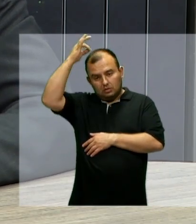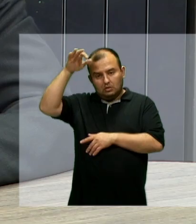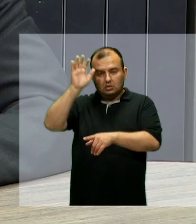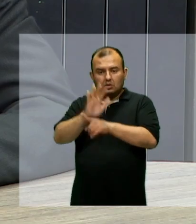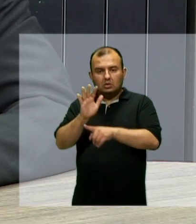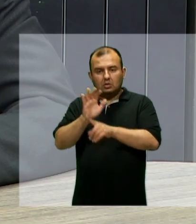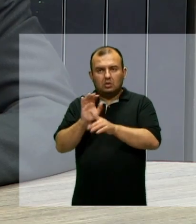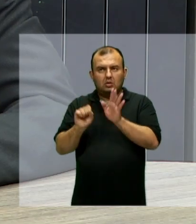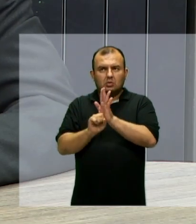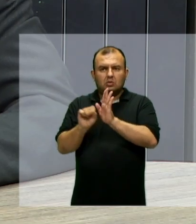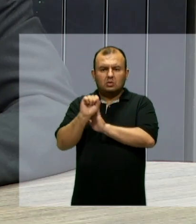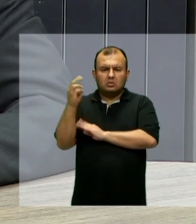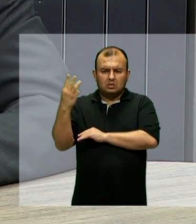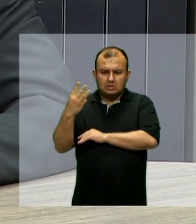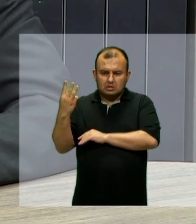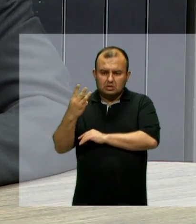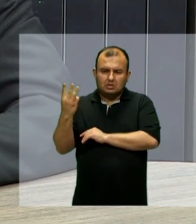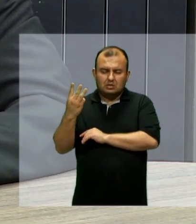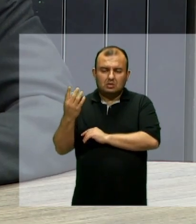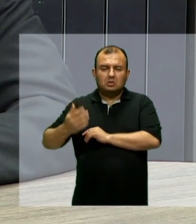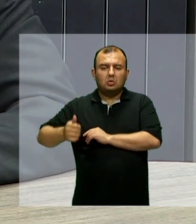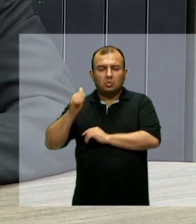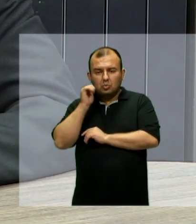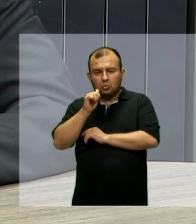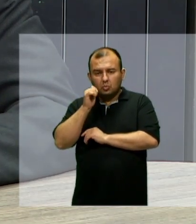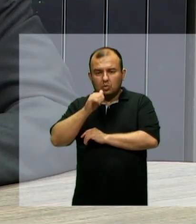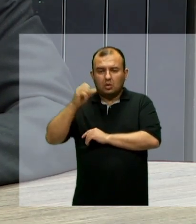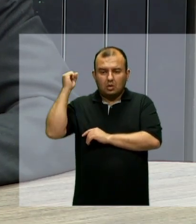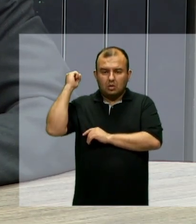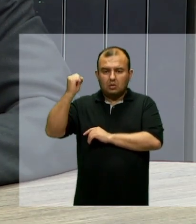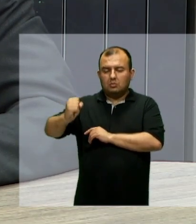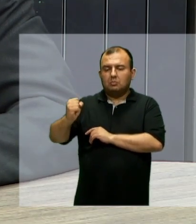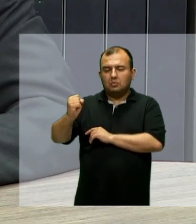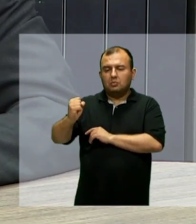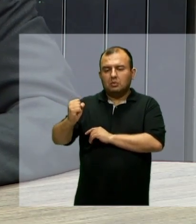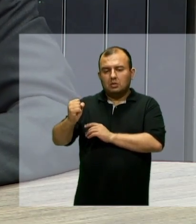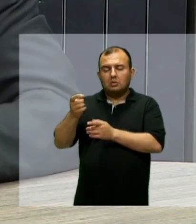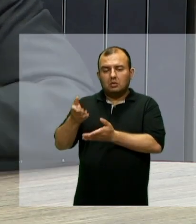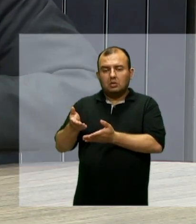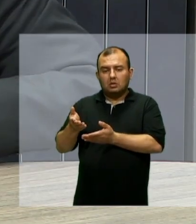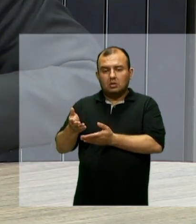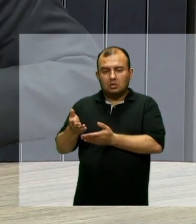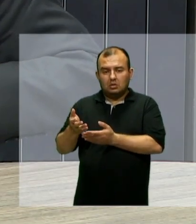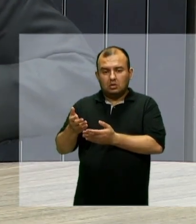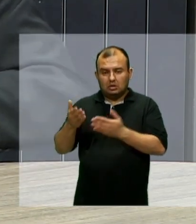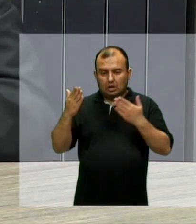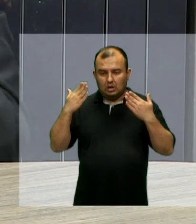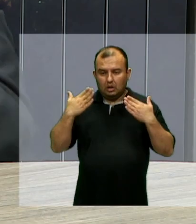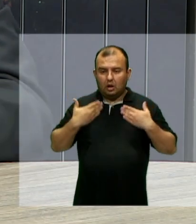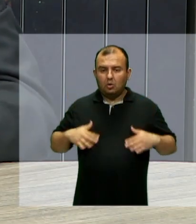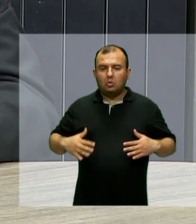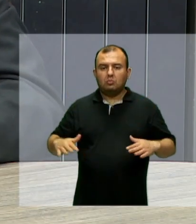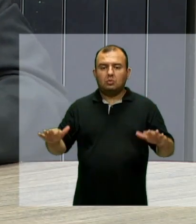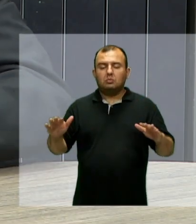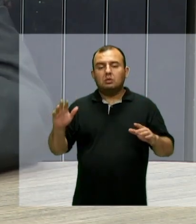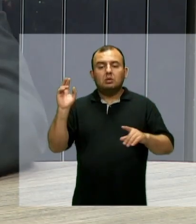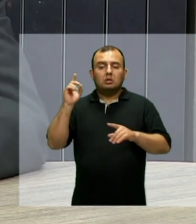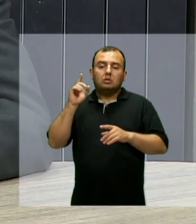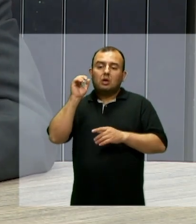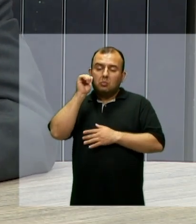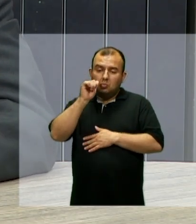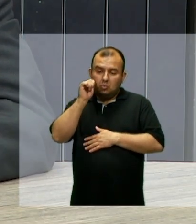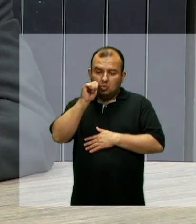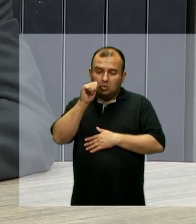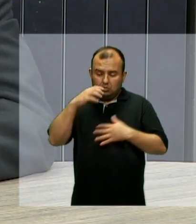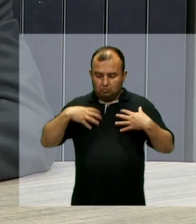século III, ela foi morta por um imperador romano, lá Quintianos, e arrancou as mamas. Então ela é a padroeira das mamas. É